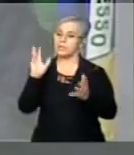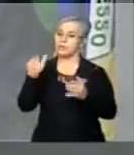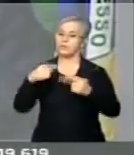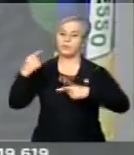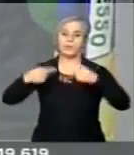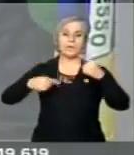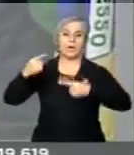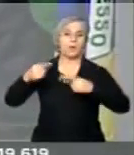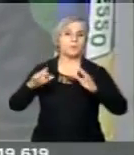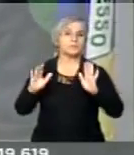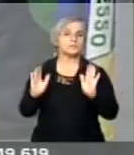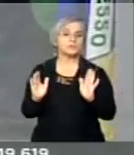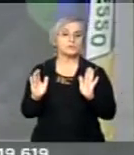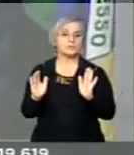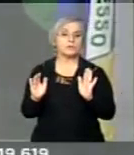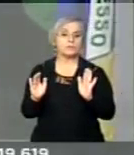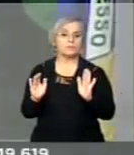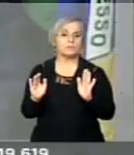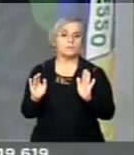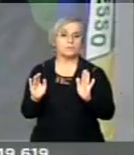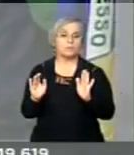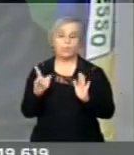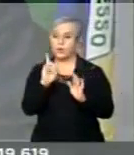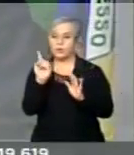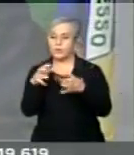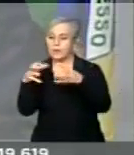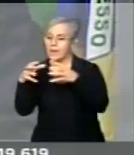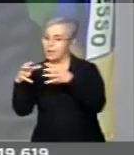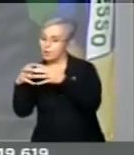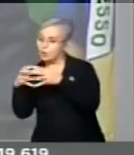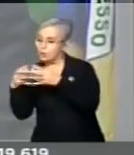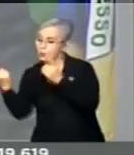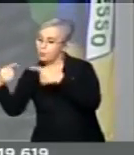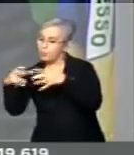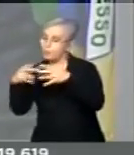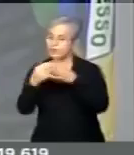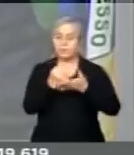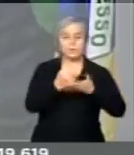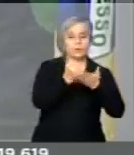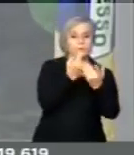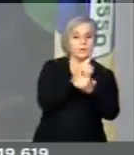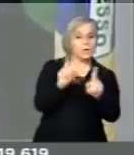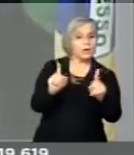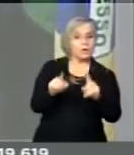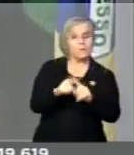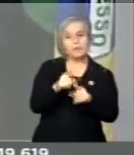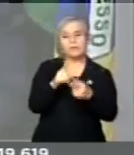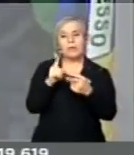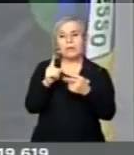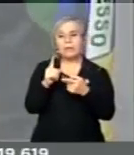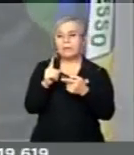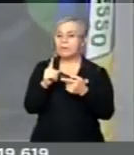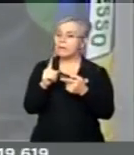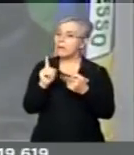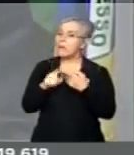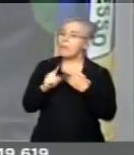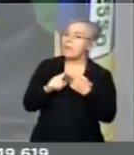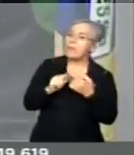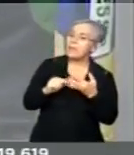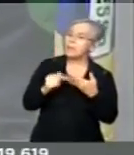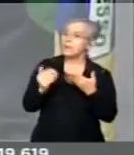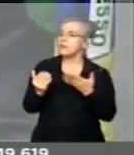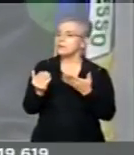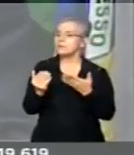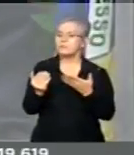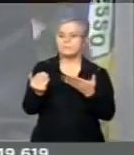não é de oposição e governo, até porque partidos que não só fazem parte da base, mas que até que ficaram contra o